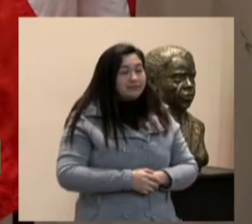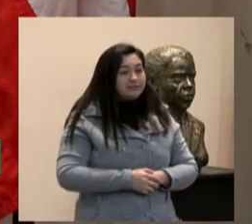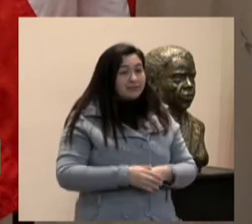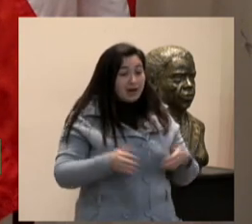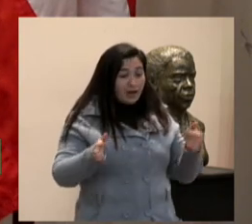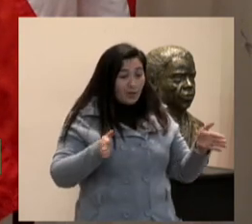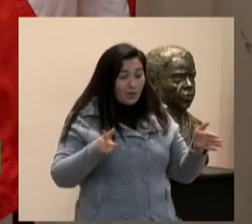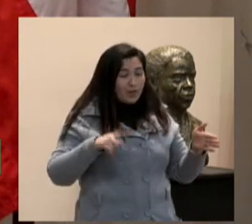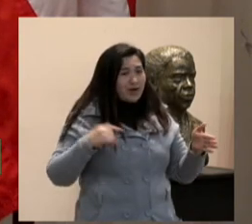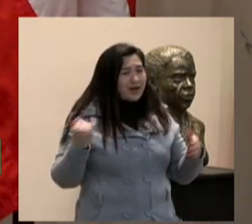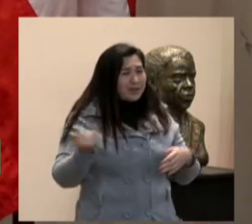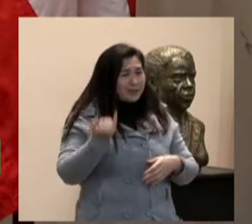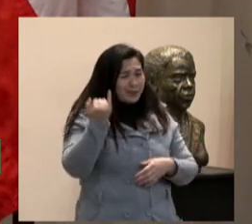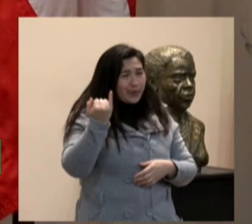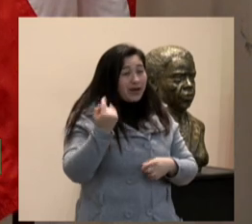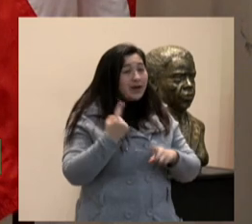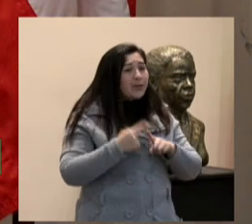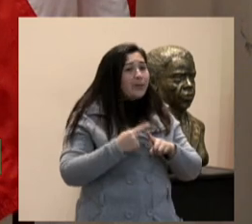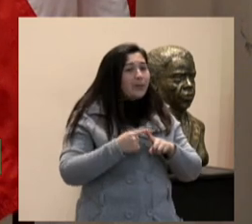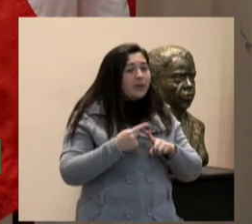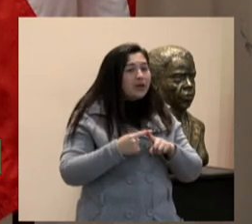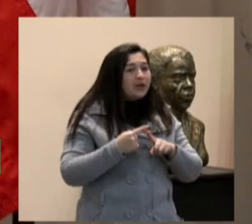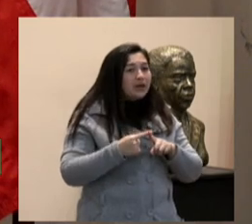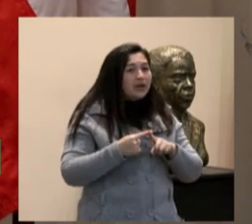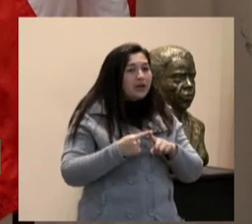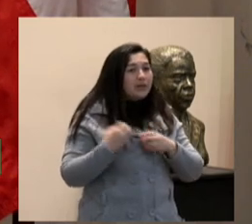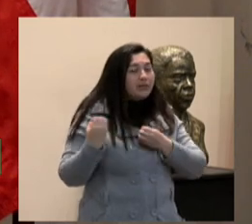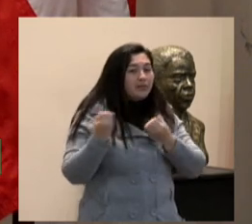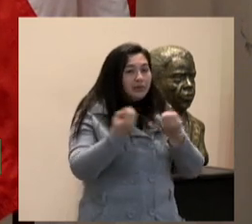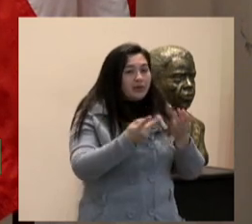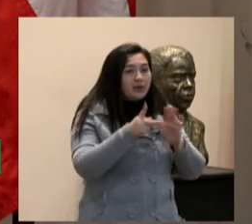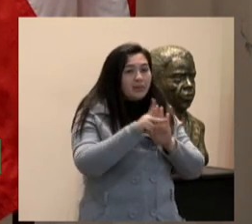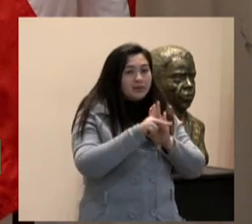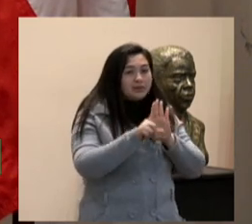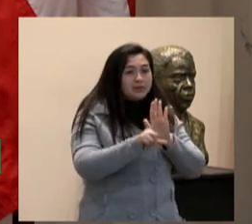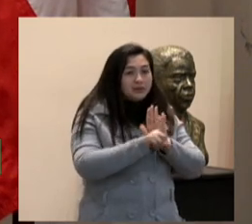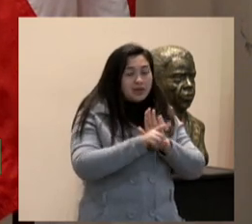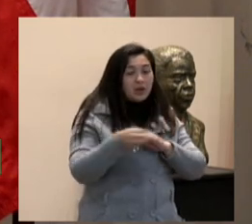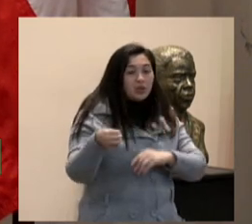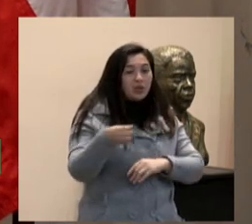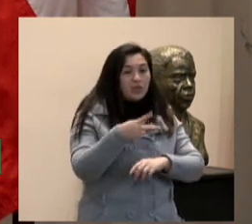particularmente importante, dado a entrega do projeto de lei do novo PNE